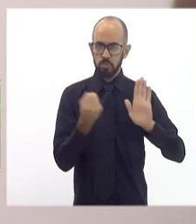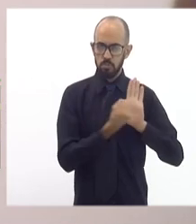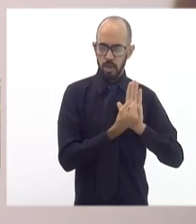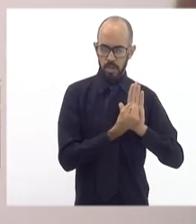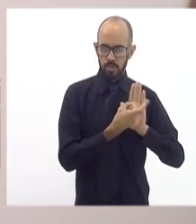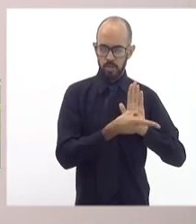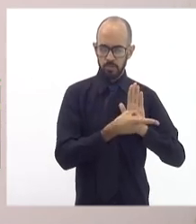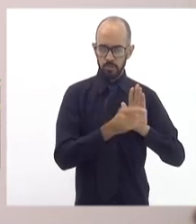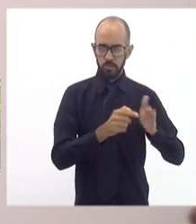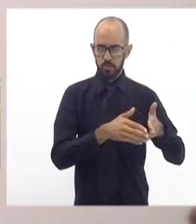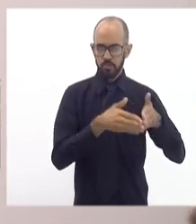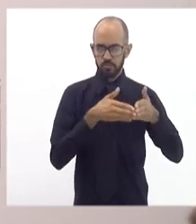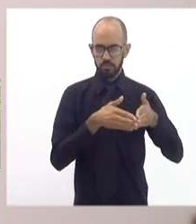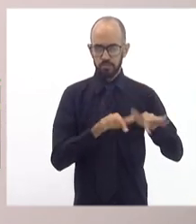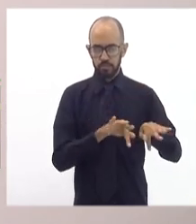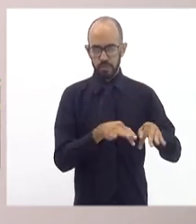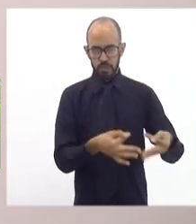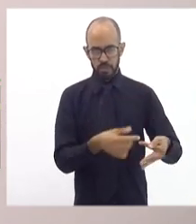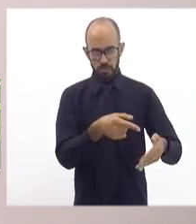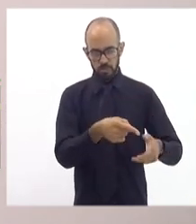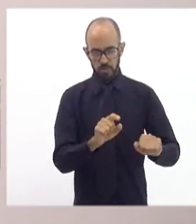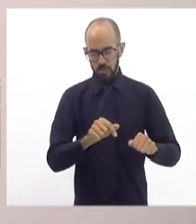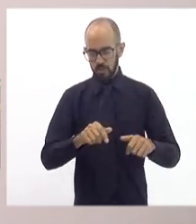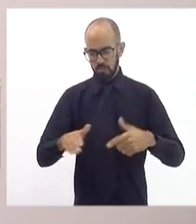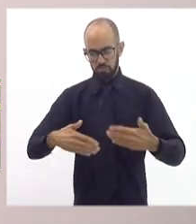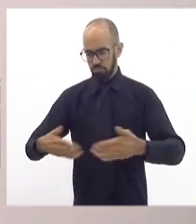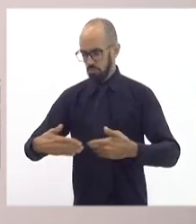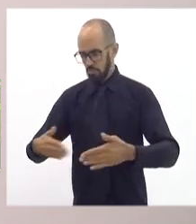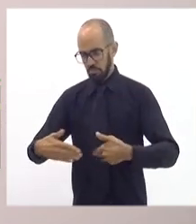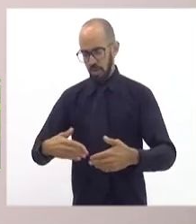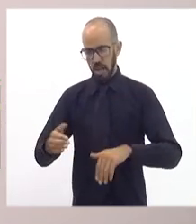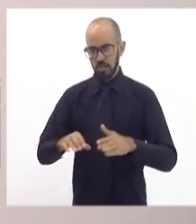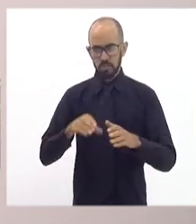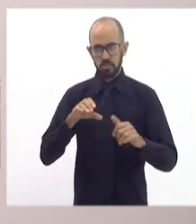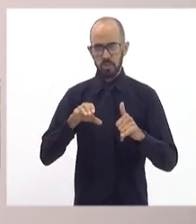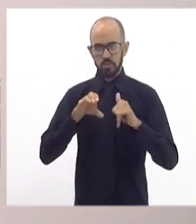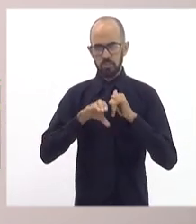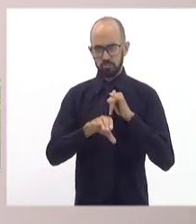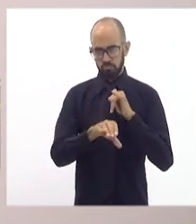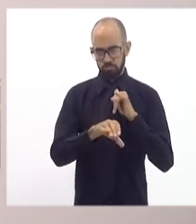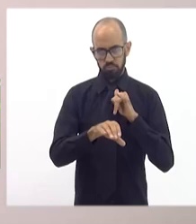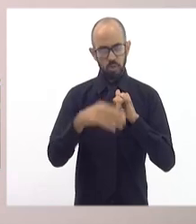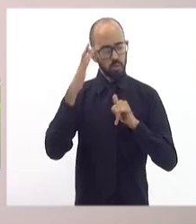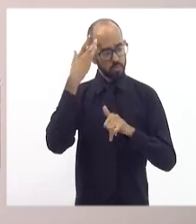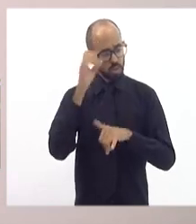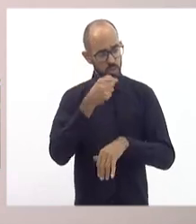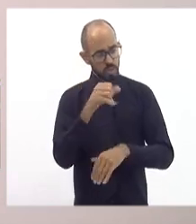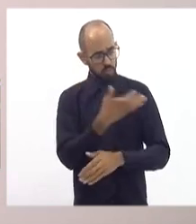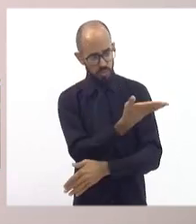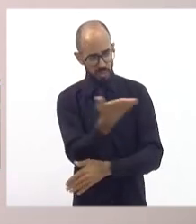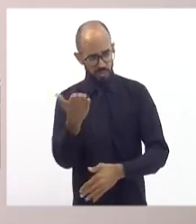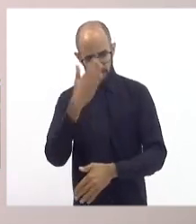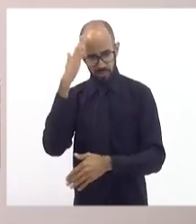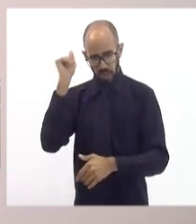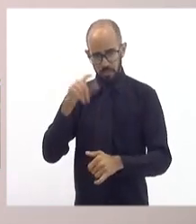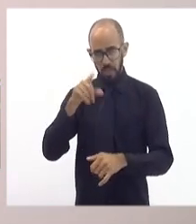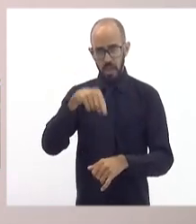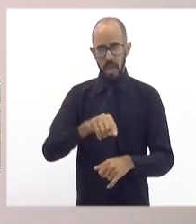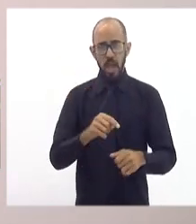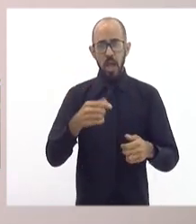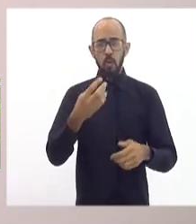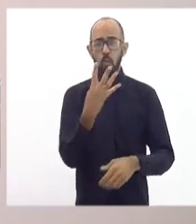operação para simples operação das térmicas conexão não sei se todos conhecem o projeto esse mas são quatro barcaças